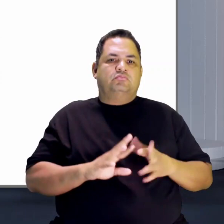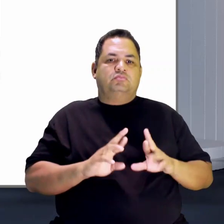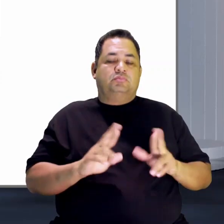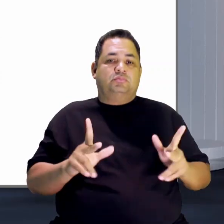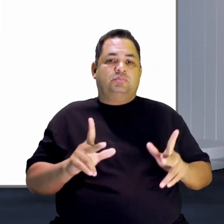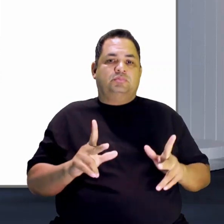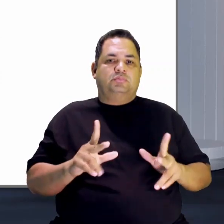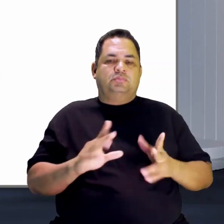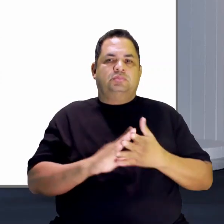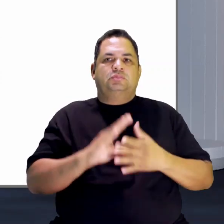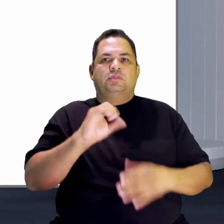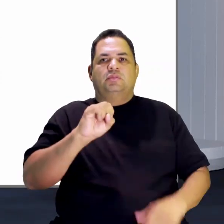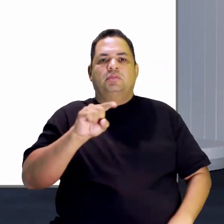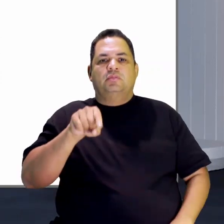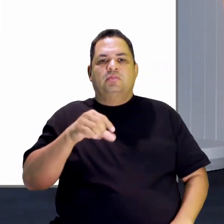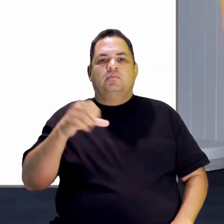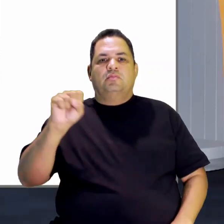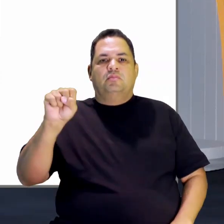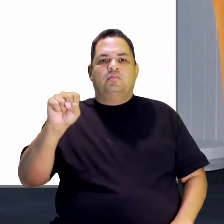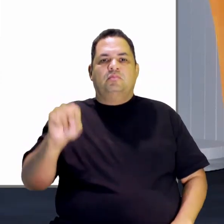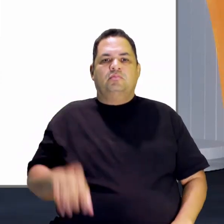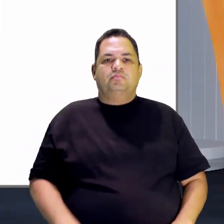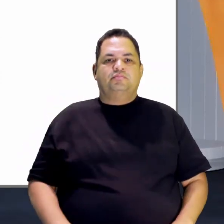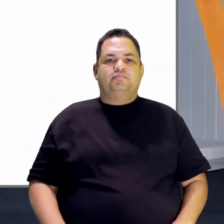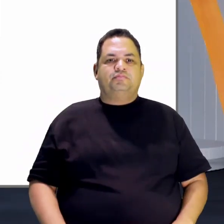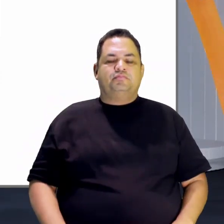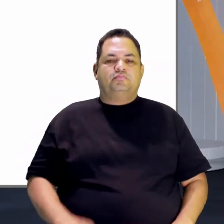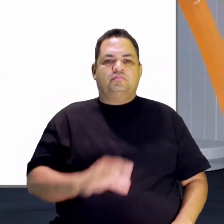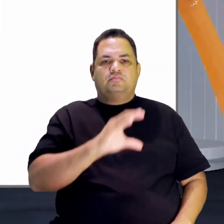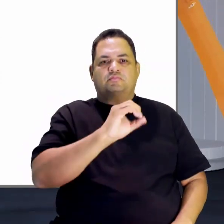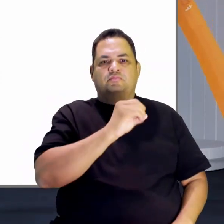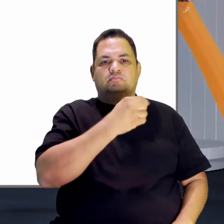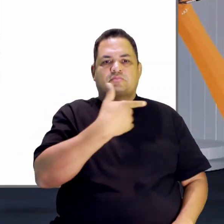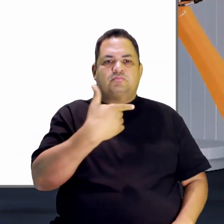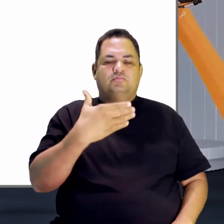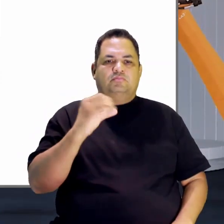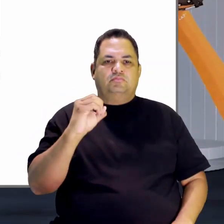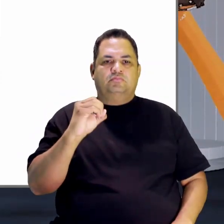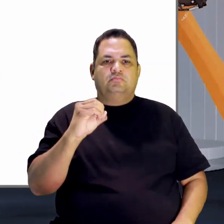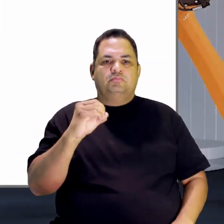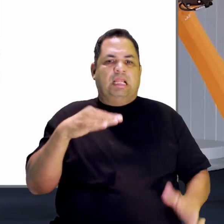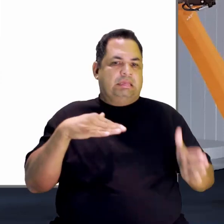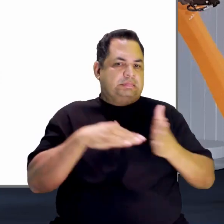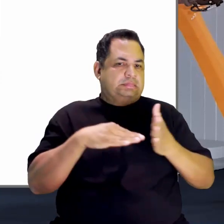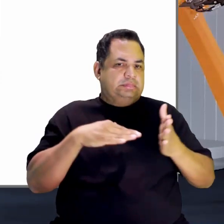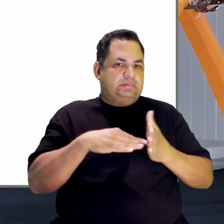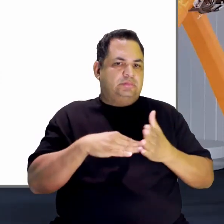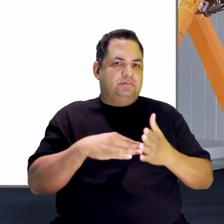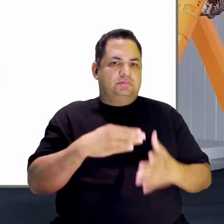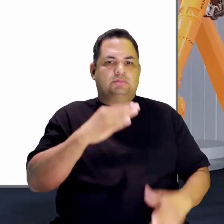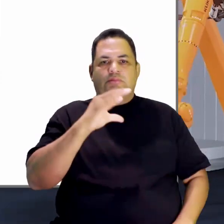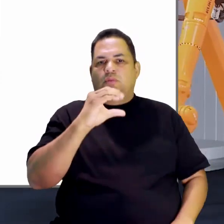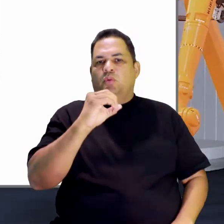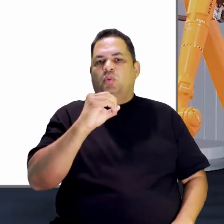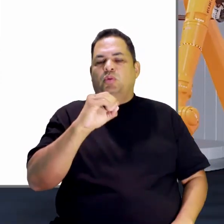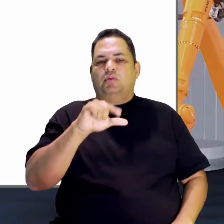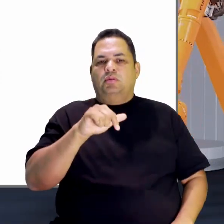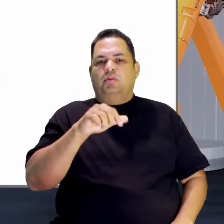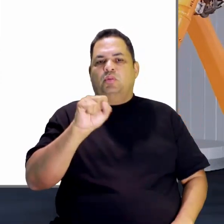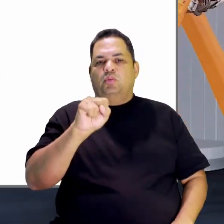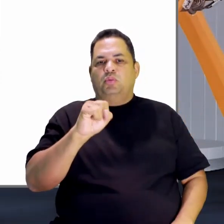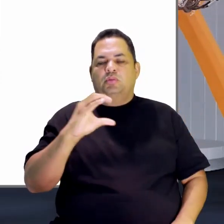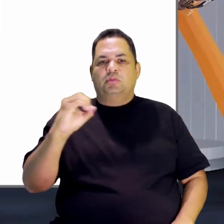É, na verdade, uma porcentagem, tá? 0,20 quer dizer 20% de atrapalhar. O outro é 80% que